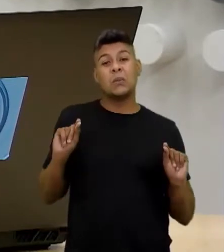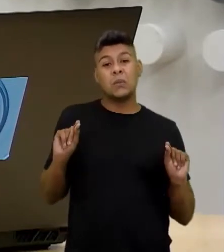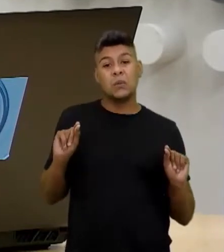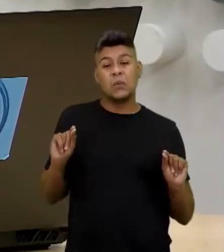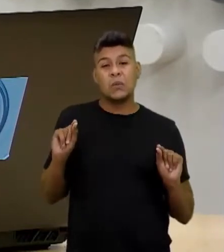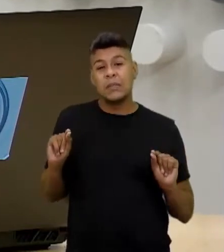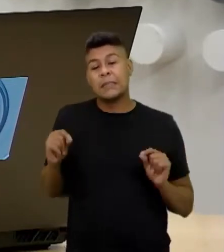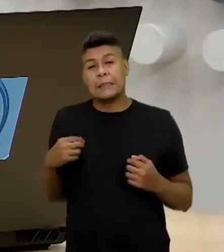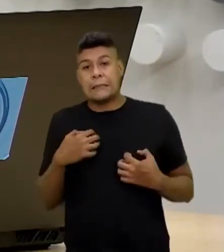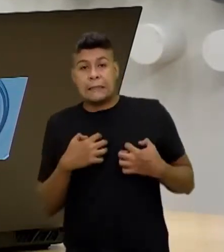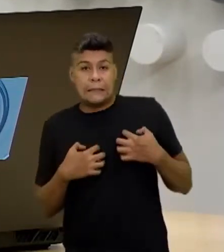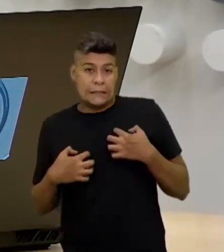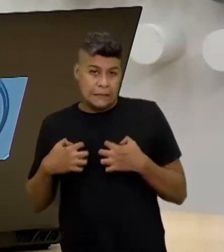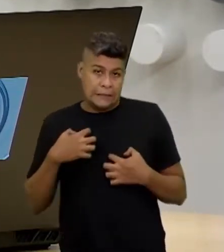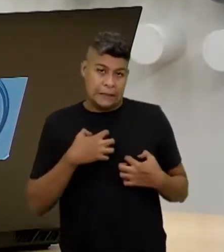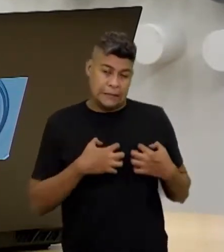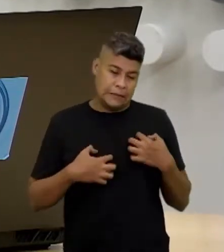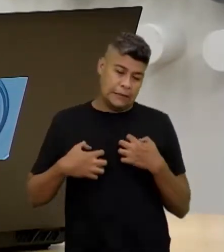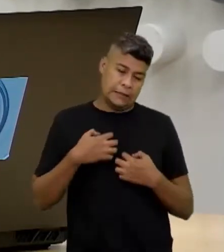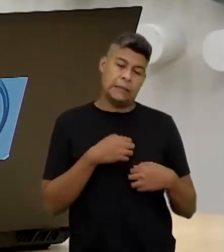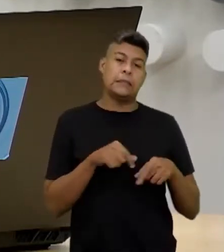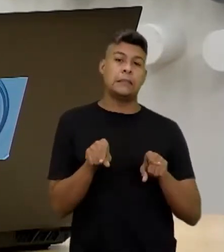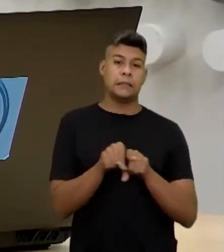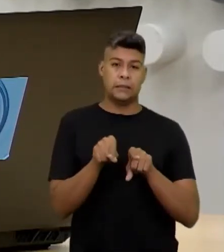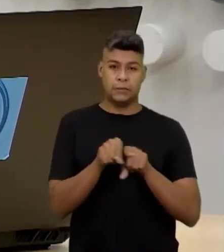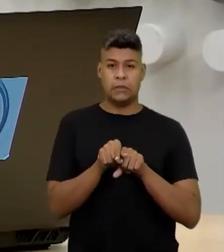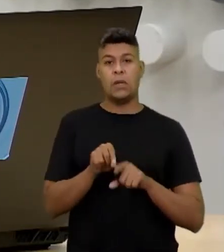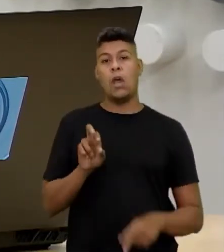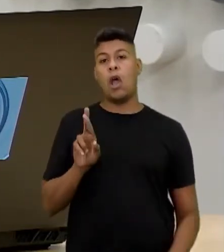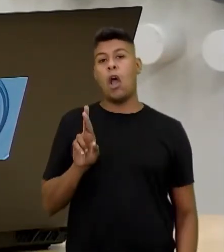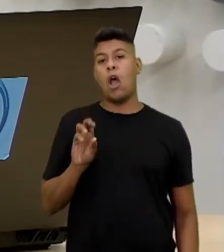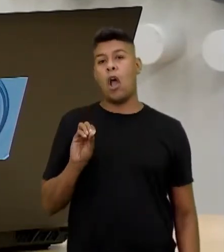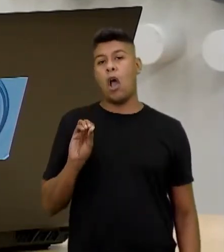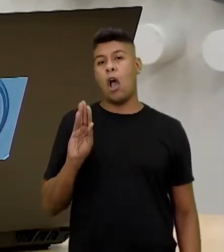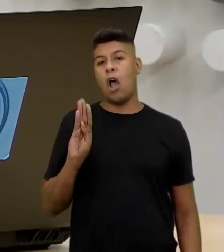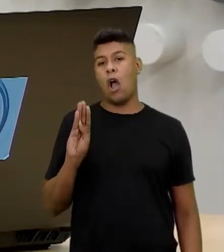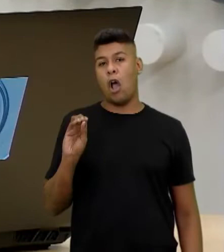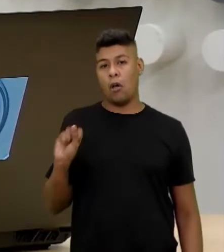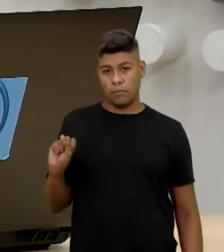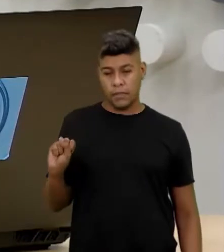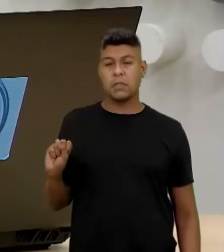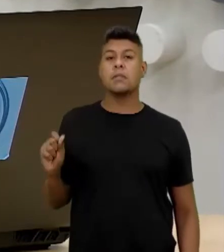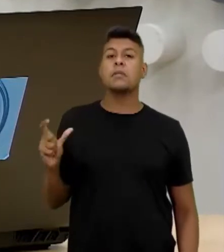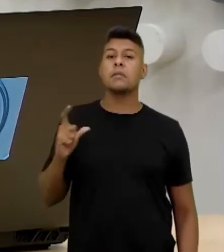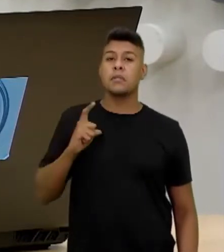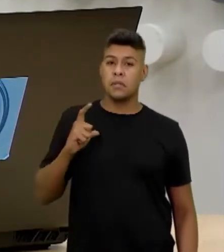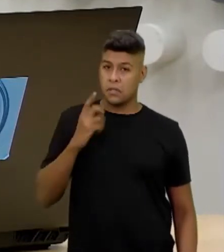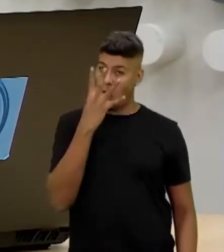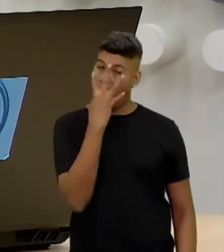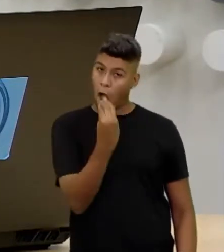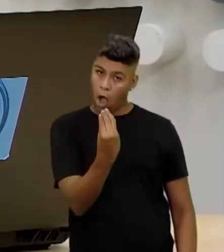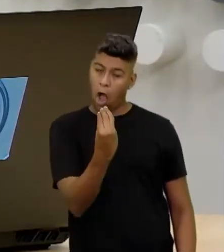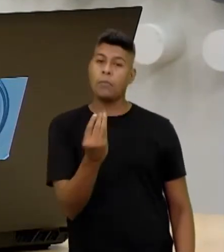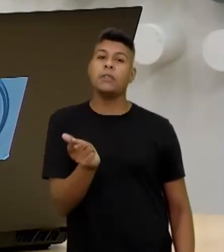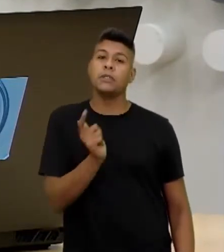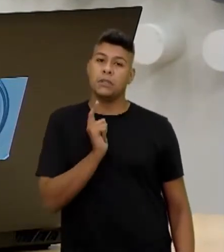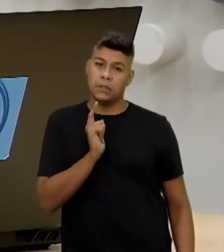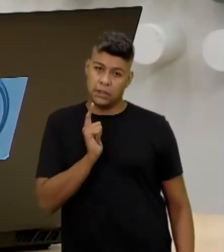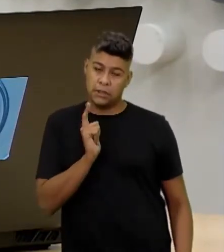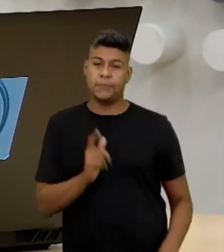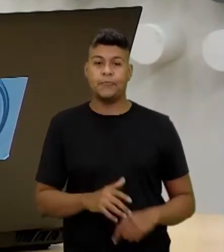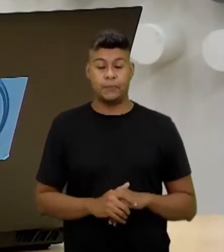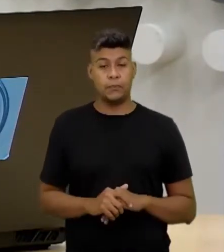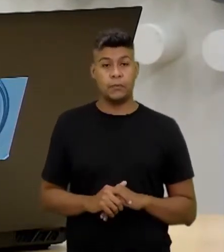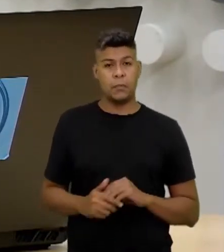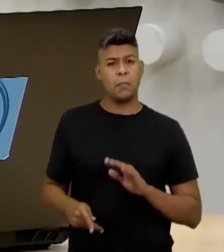tintas pessimistas mesmo né que o Robson tem tinha né a respeito da natureza humana